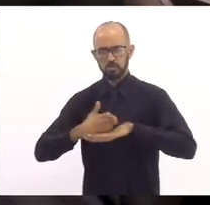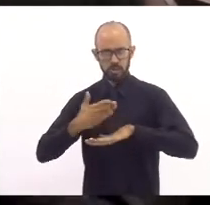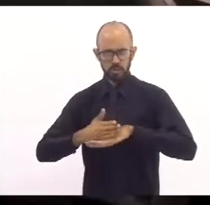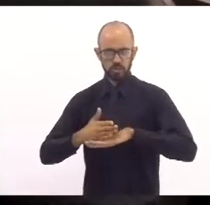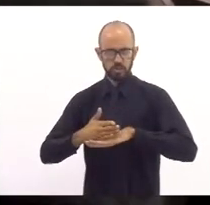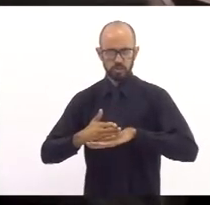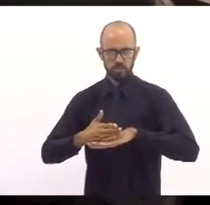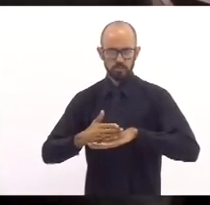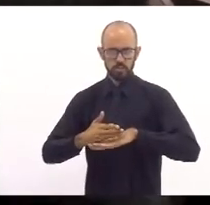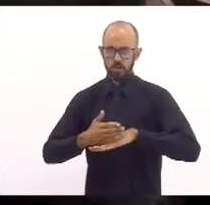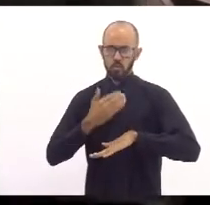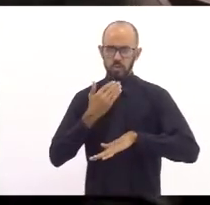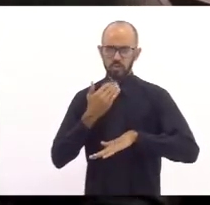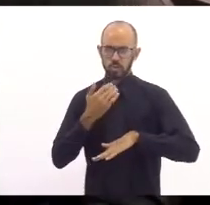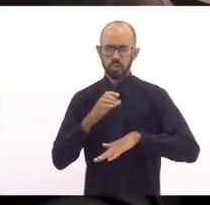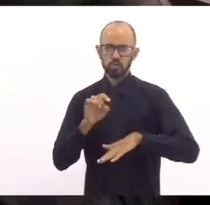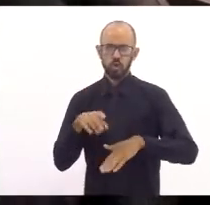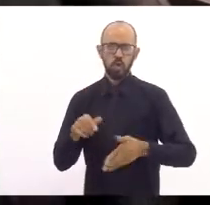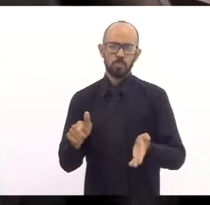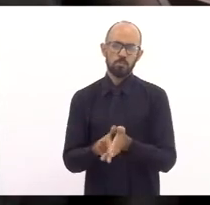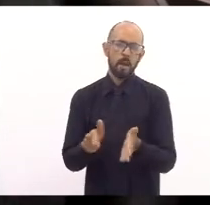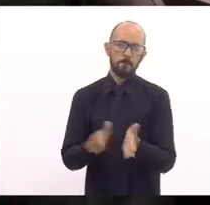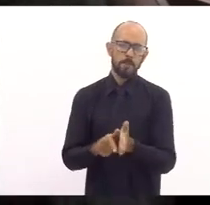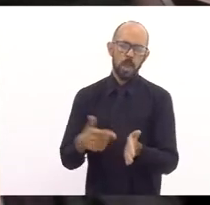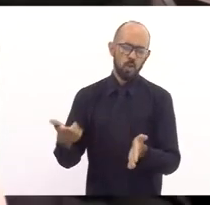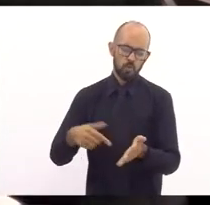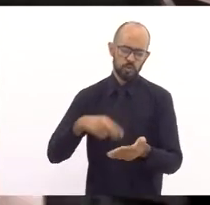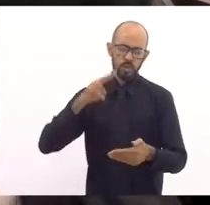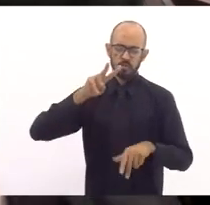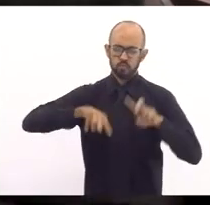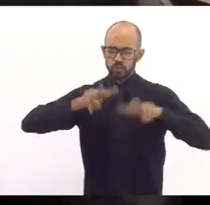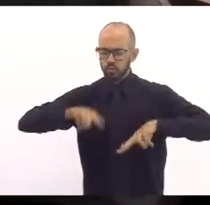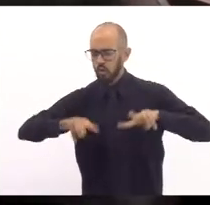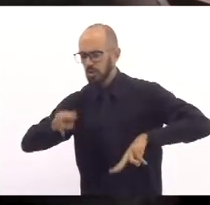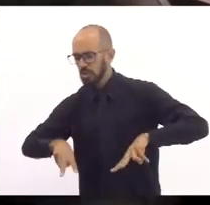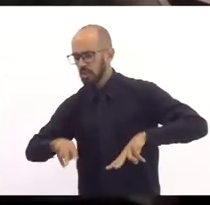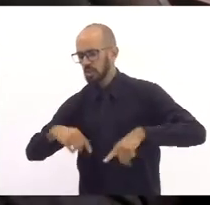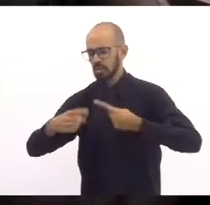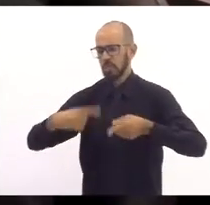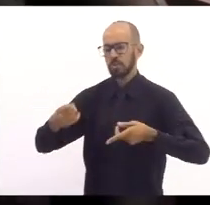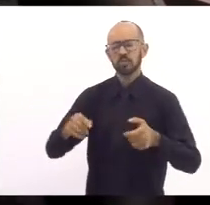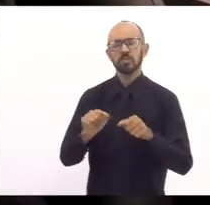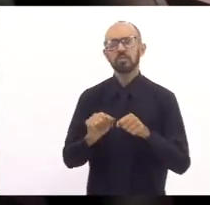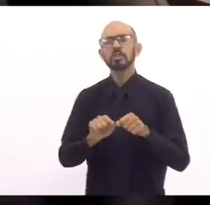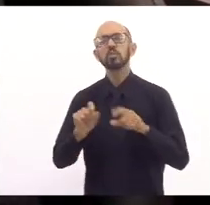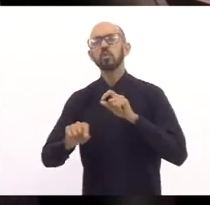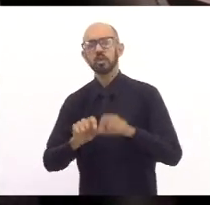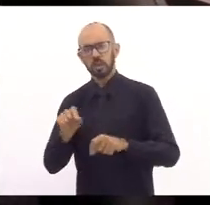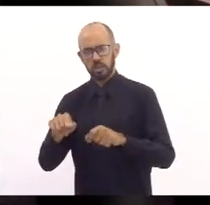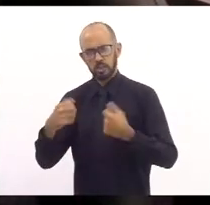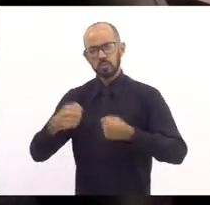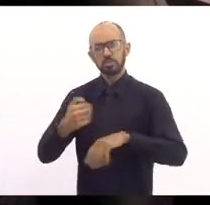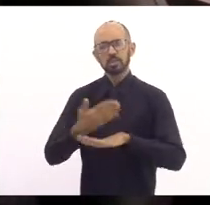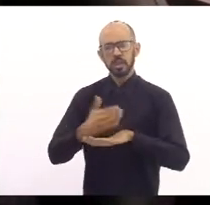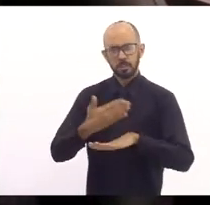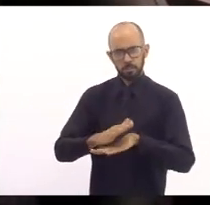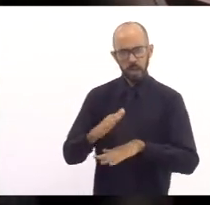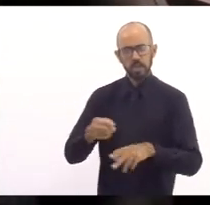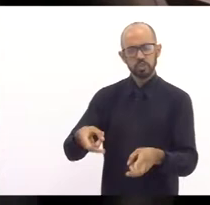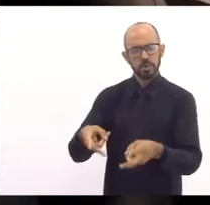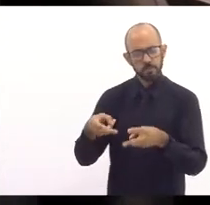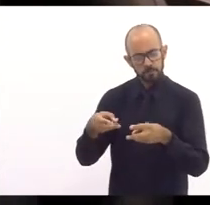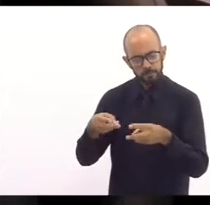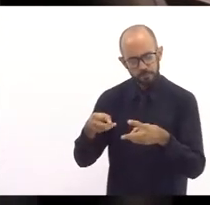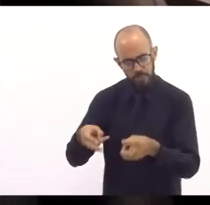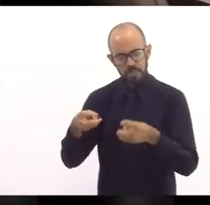a medida do papel, vamos dizer, que tem a vistoria, vem para o papel para poder chegar a um ponto. E também, na prática, buscar um resultado em termos